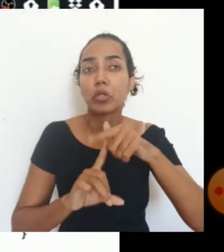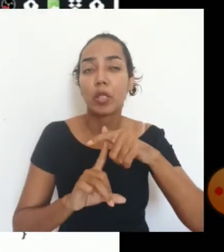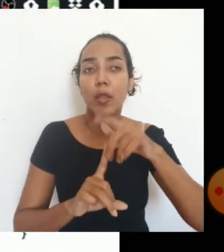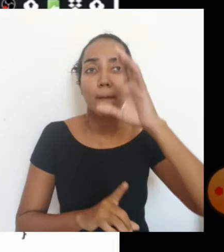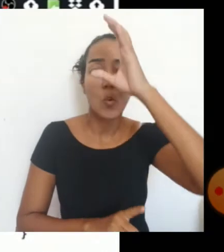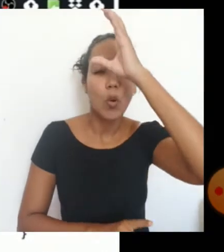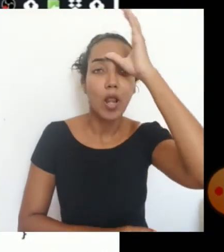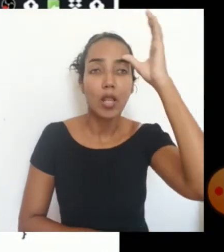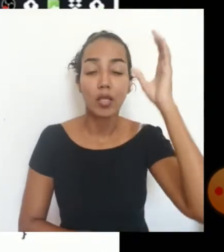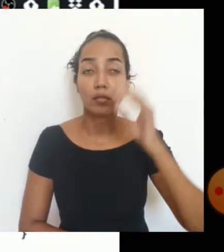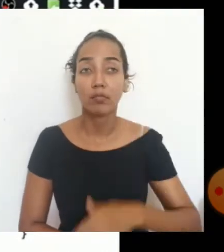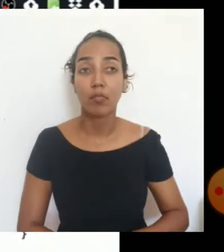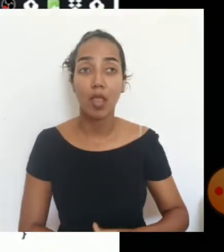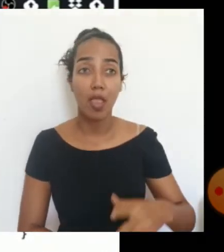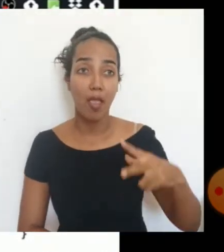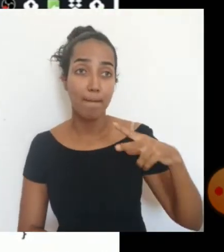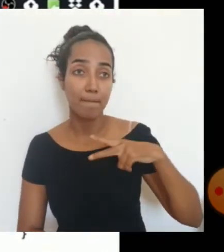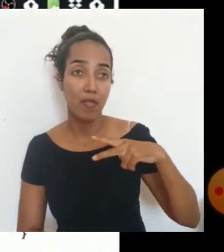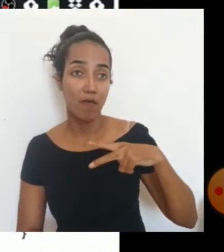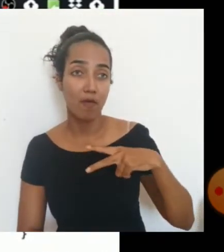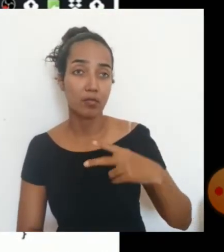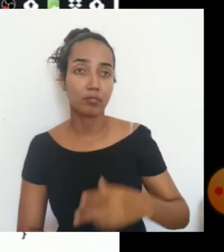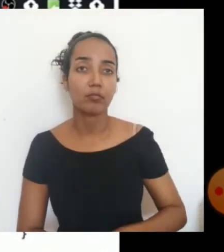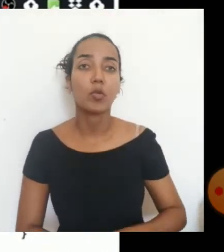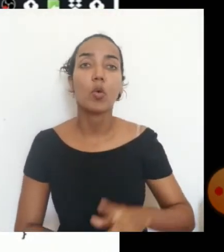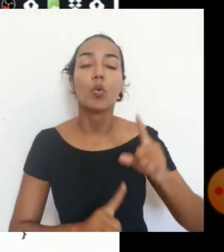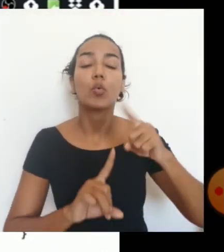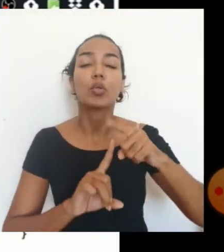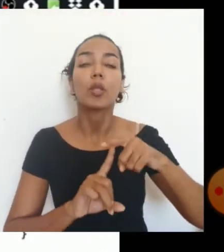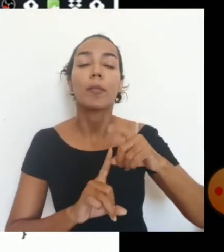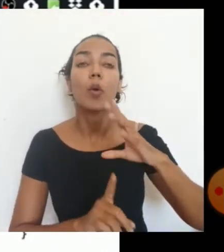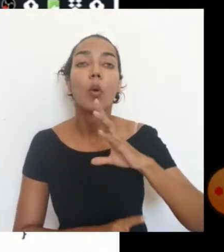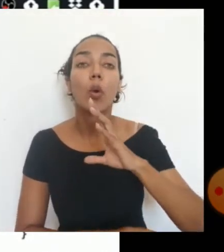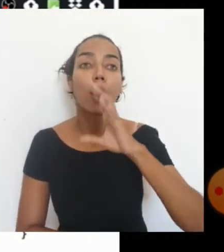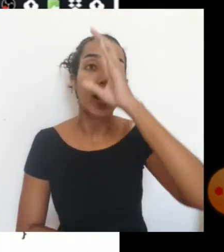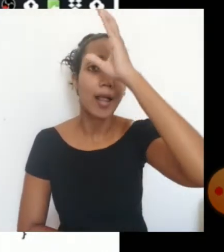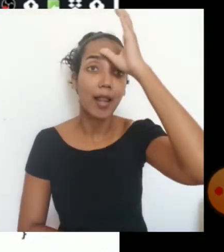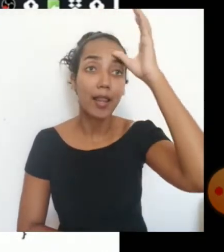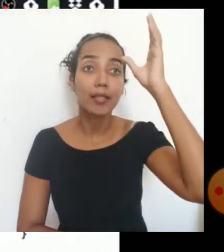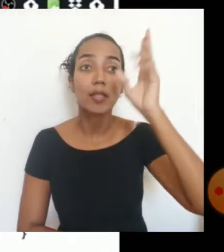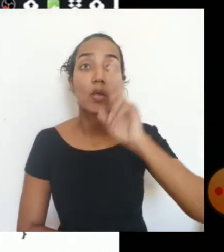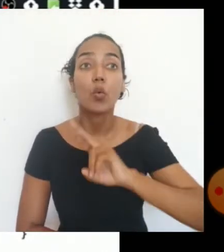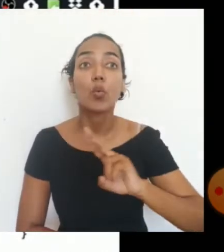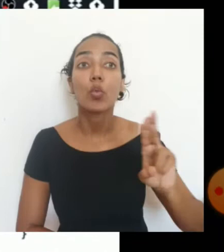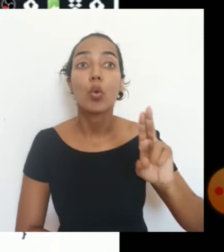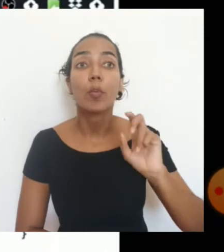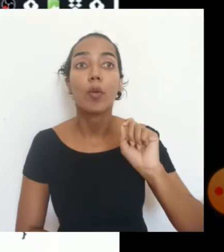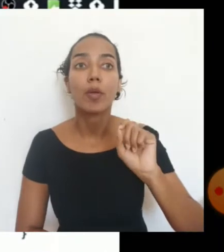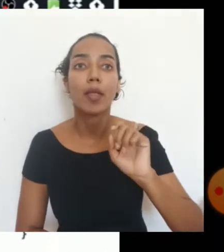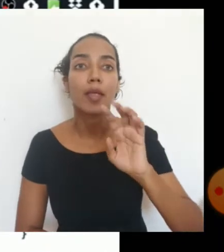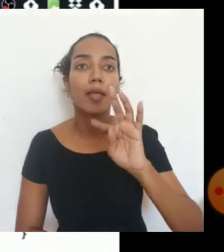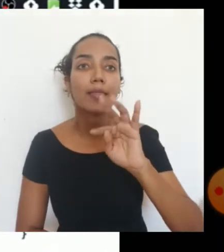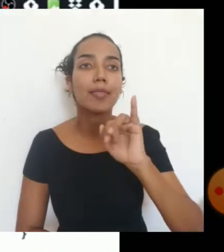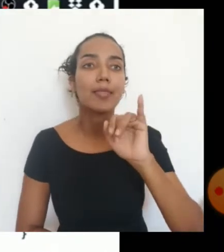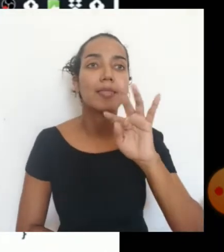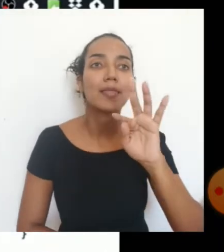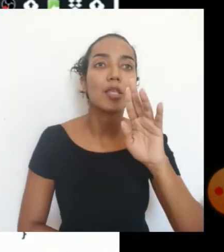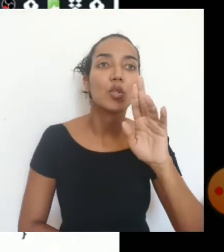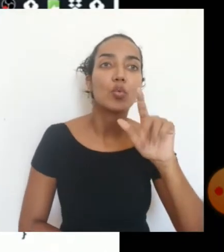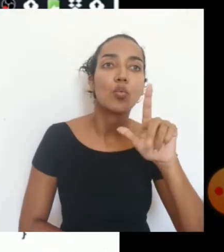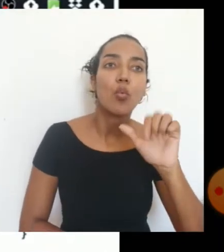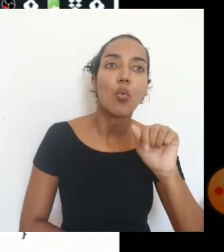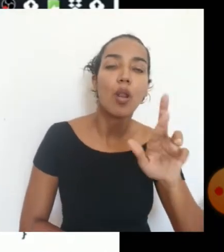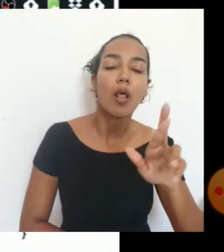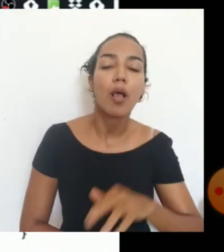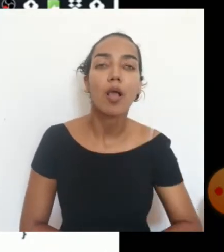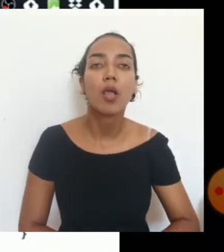é cliente, e o nome desse atributo vai ser titular. Ou seja, eu tenho um atributo chamado titular, que é